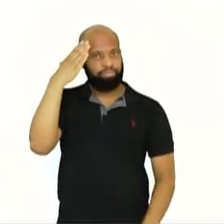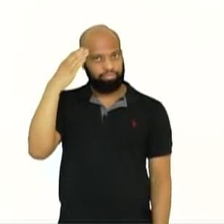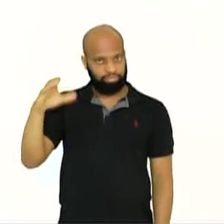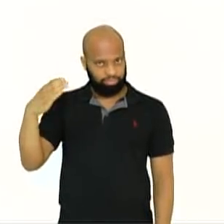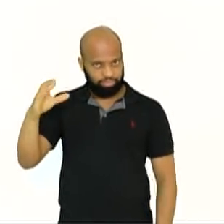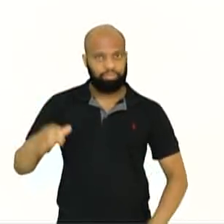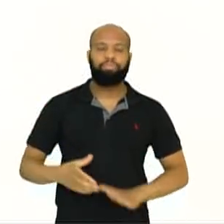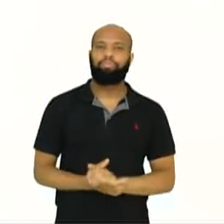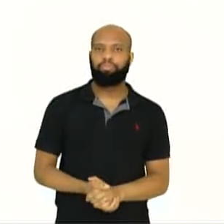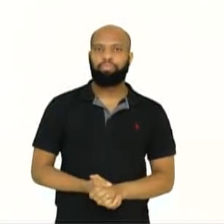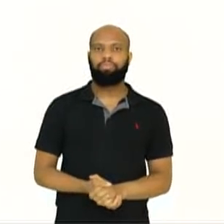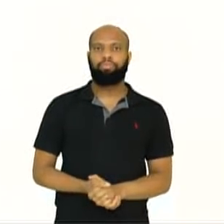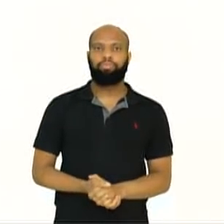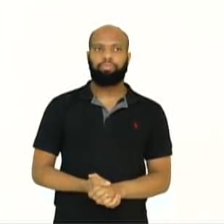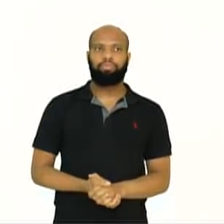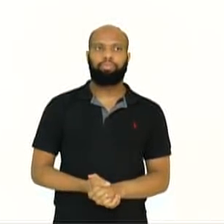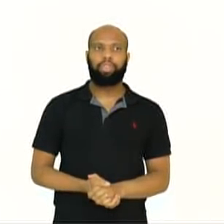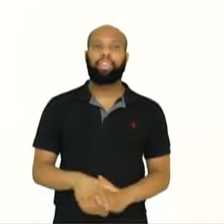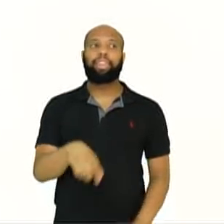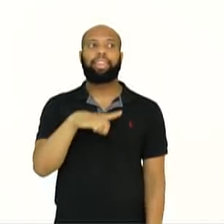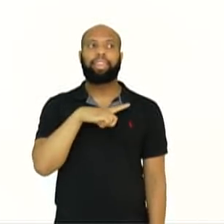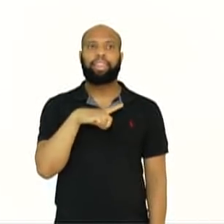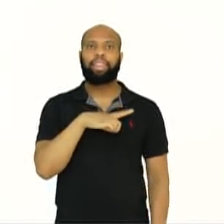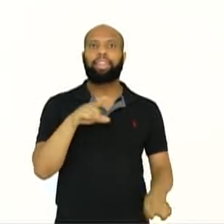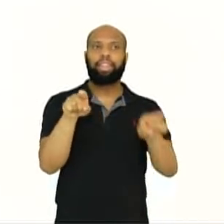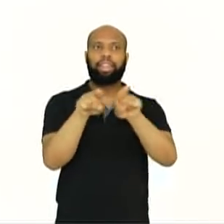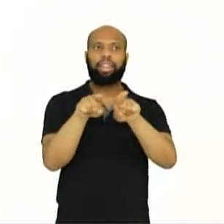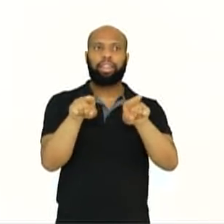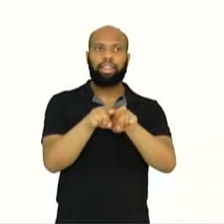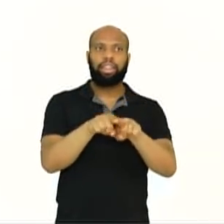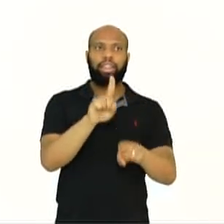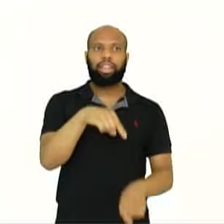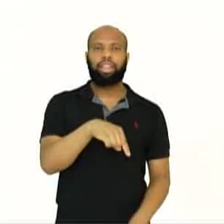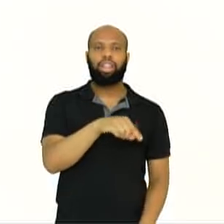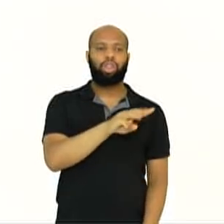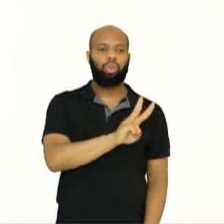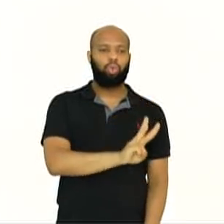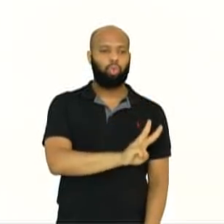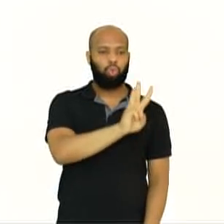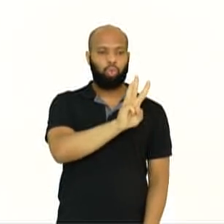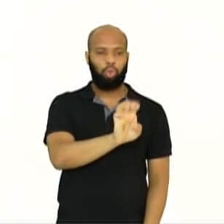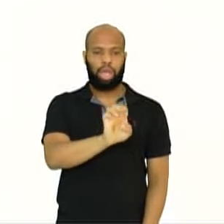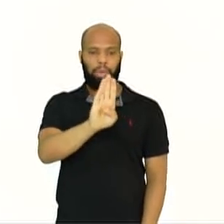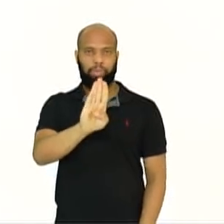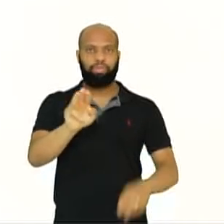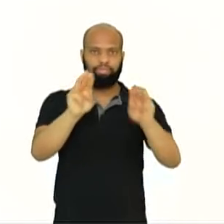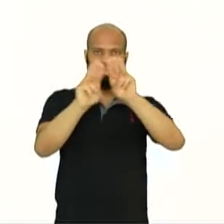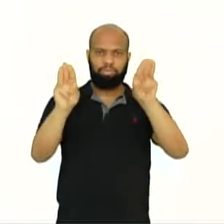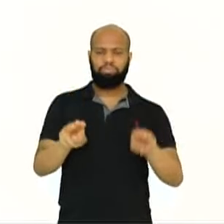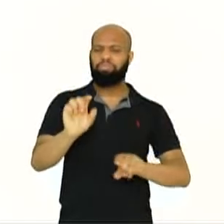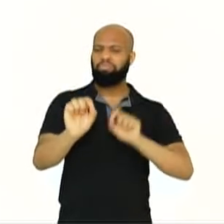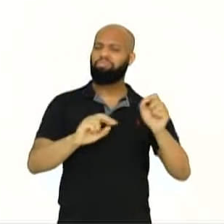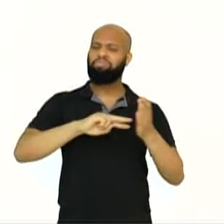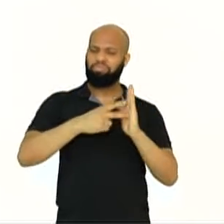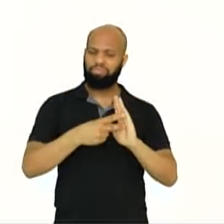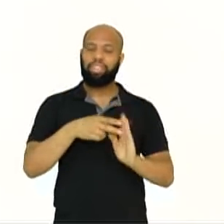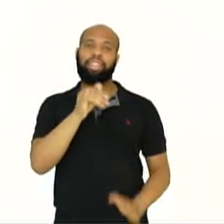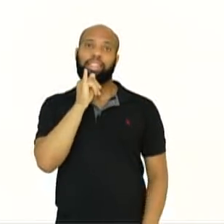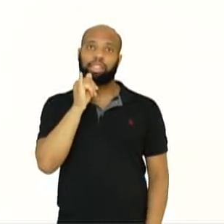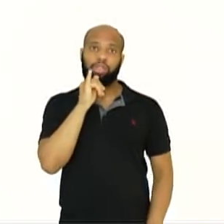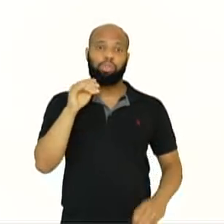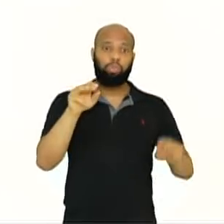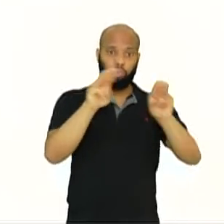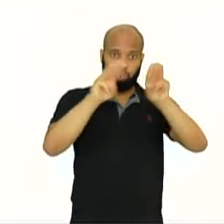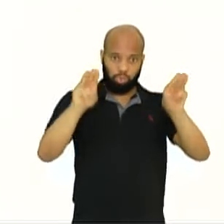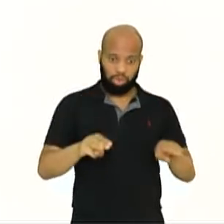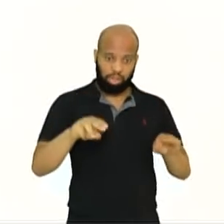Curitiba. Tem os web museus. O que é esse conceito de web museu? É quando o museu tem